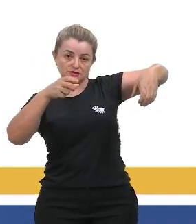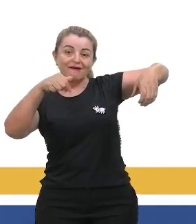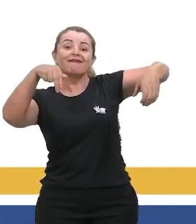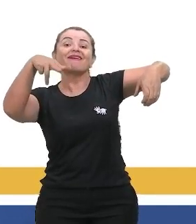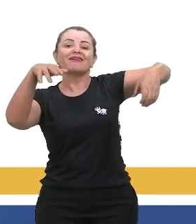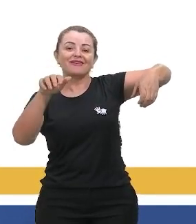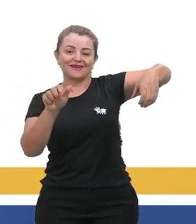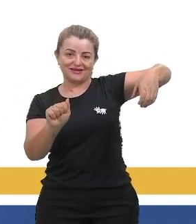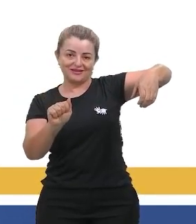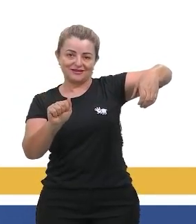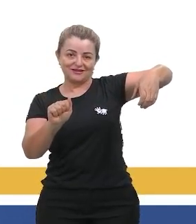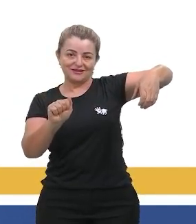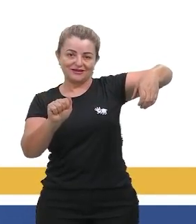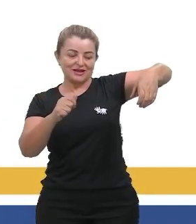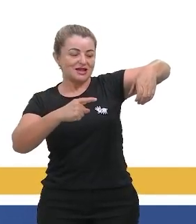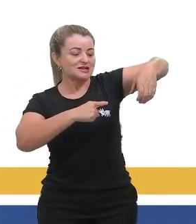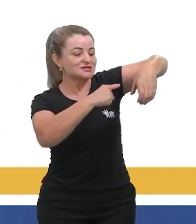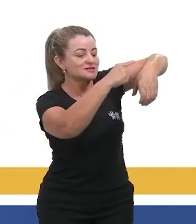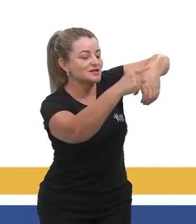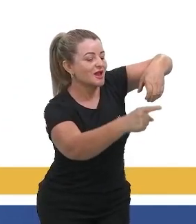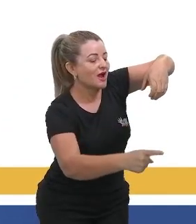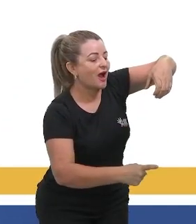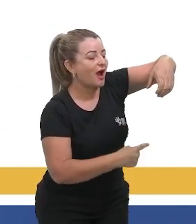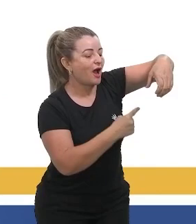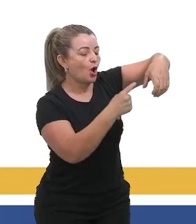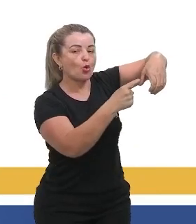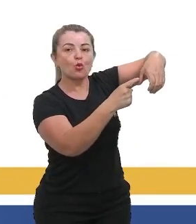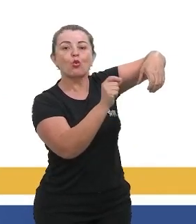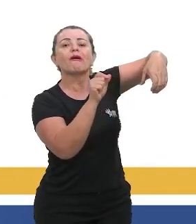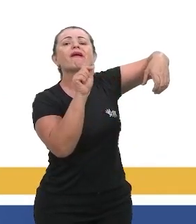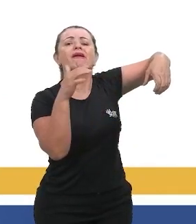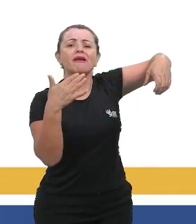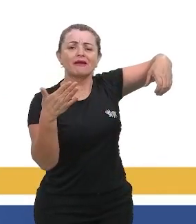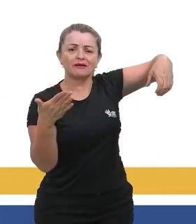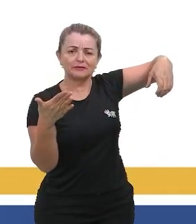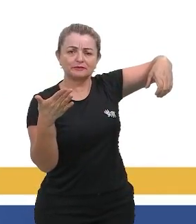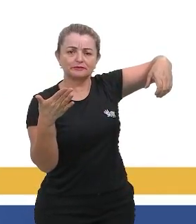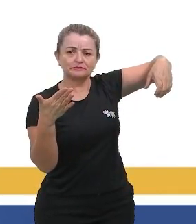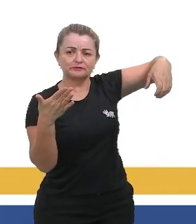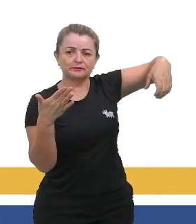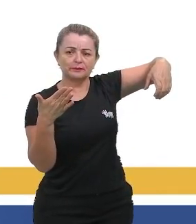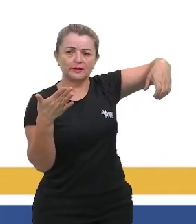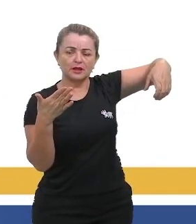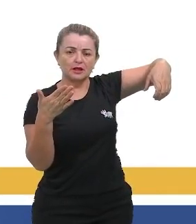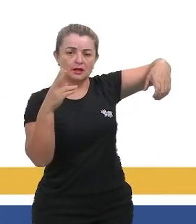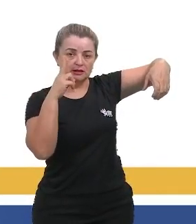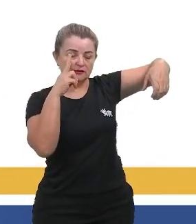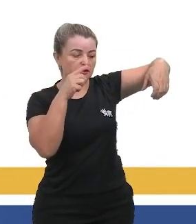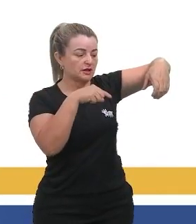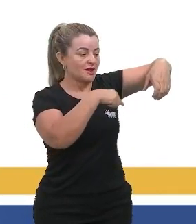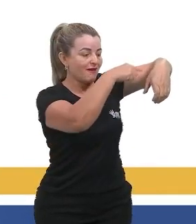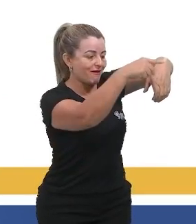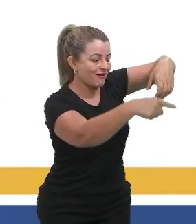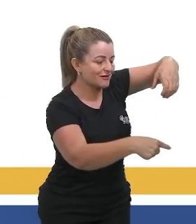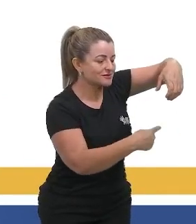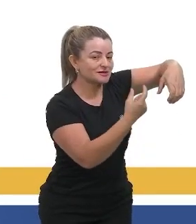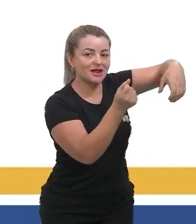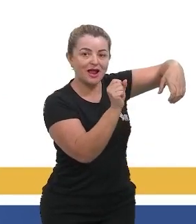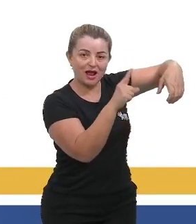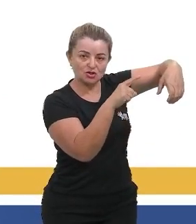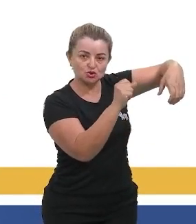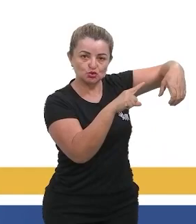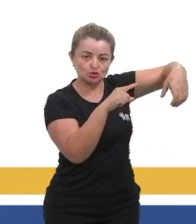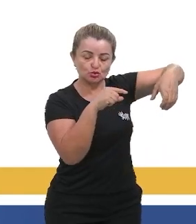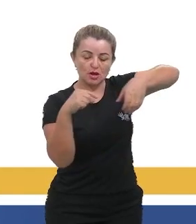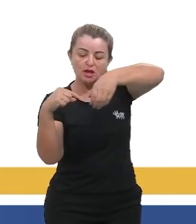é esse arco de circunferência aqui, ó, ok? Estabelecido. Ele é muito tranquilo para entender. Aqui você já